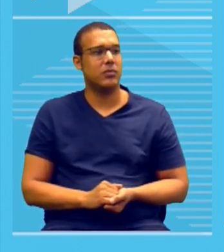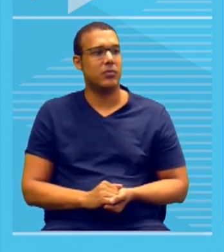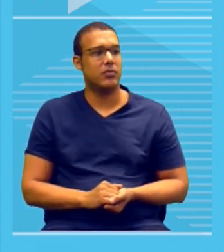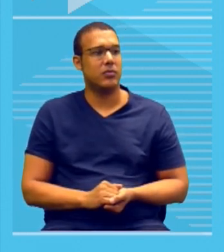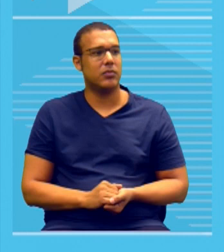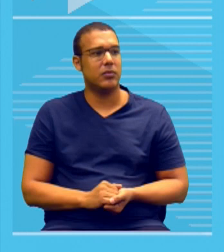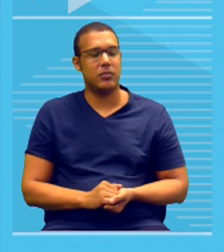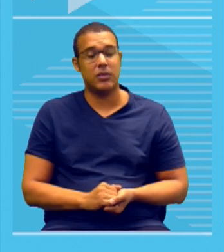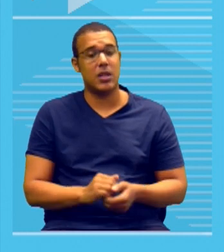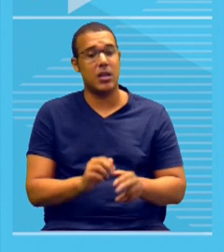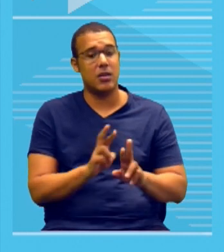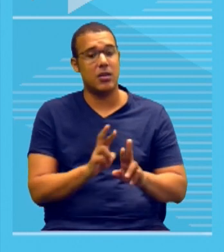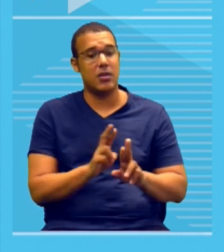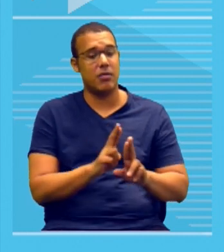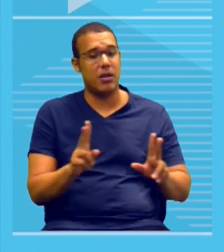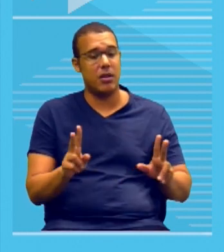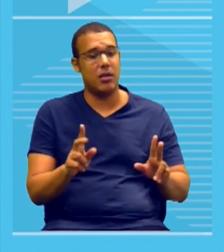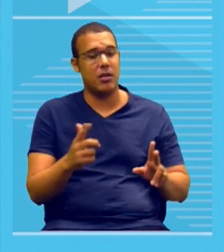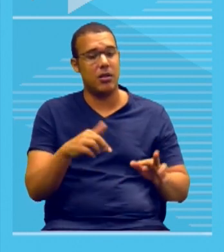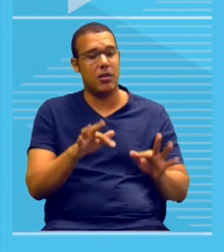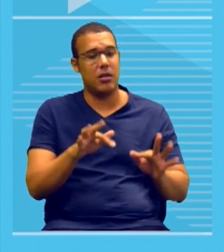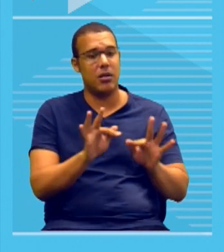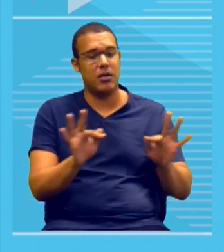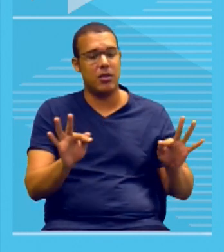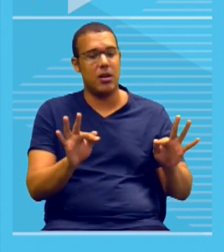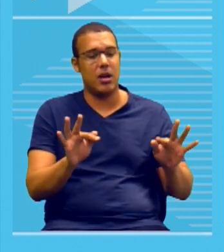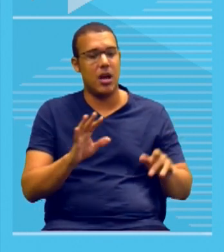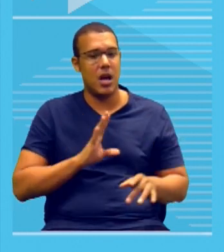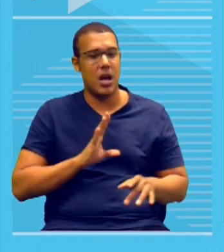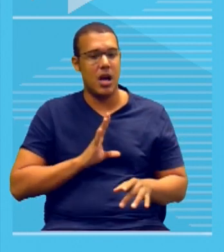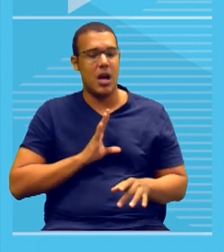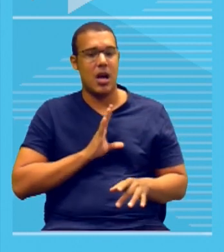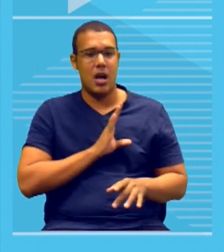de eu falar assim amo